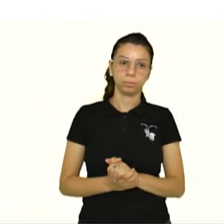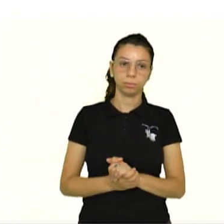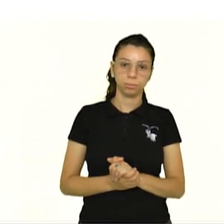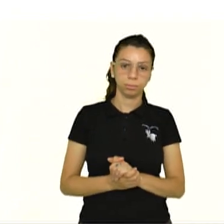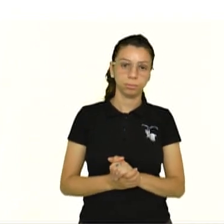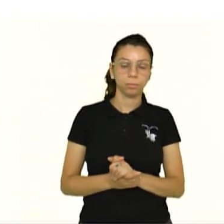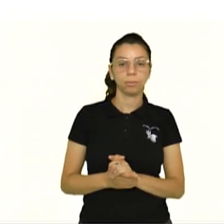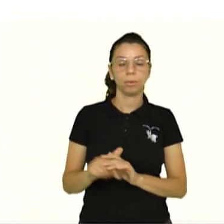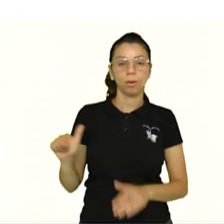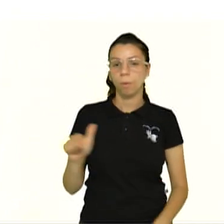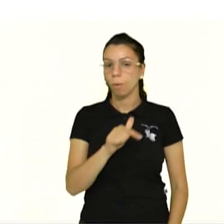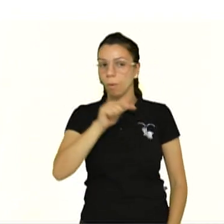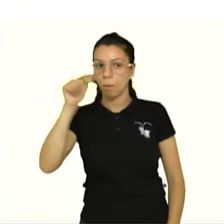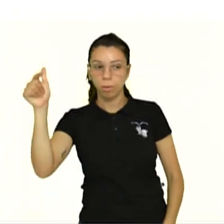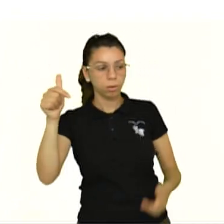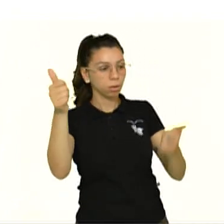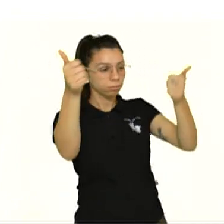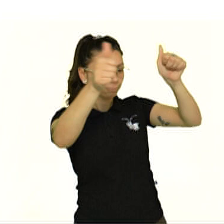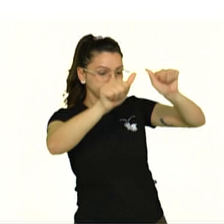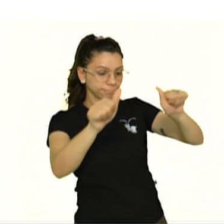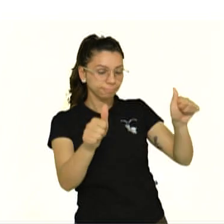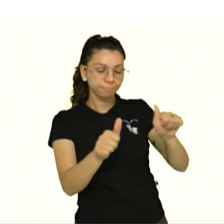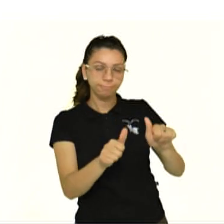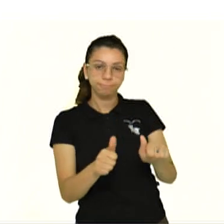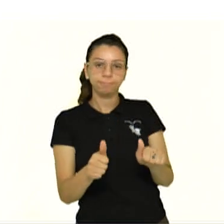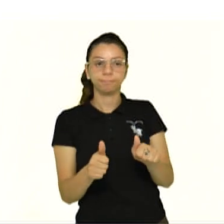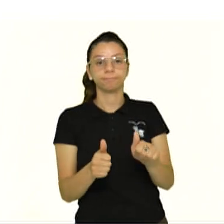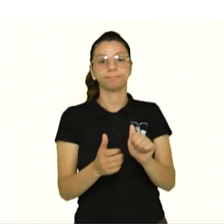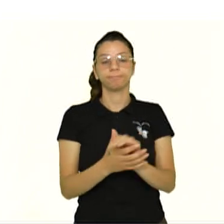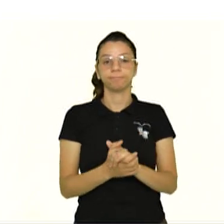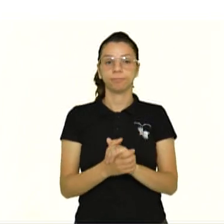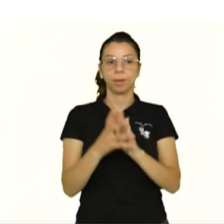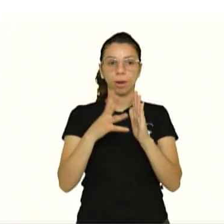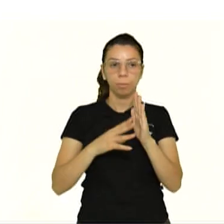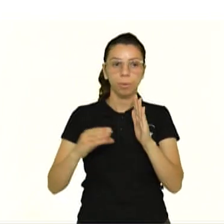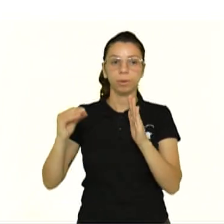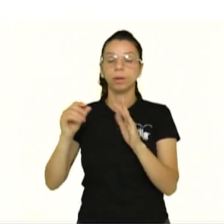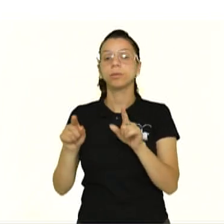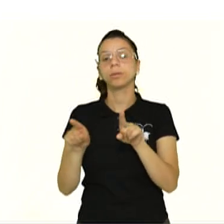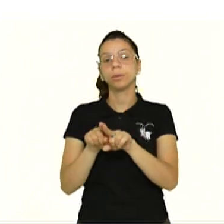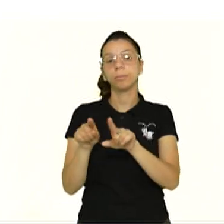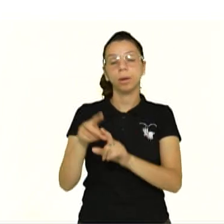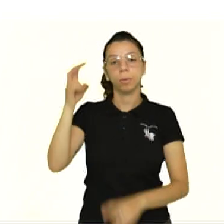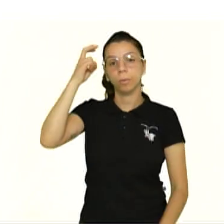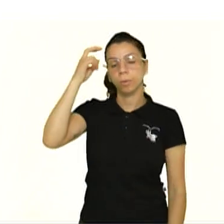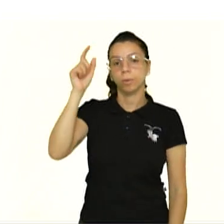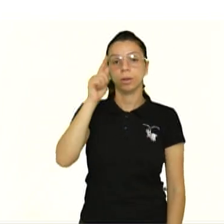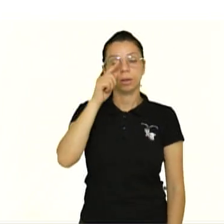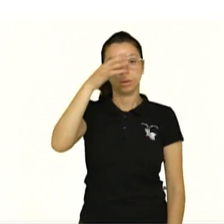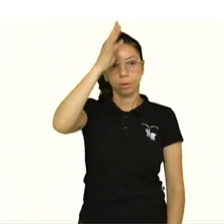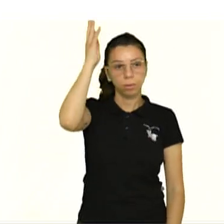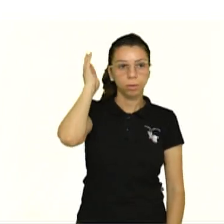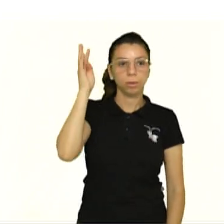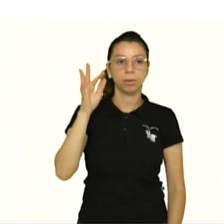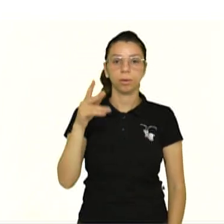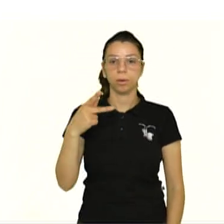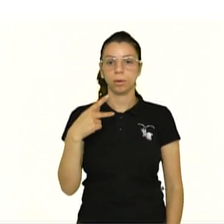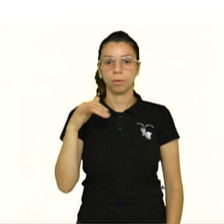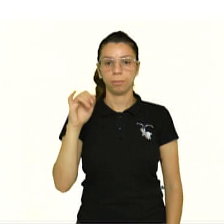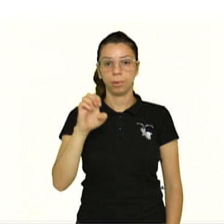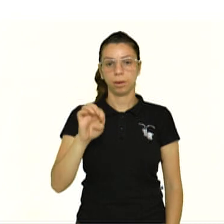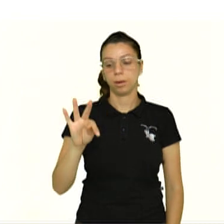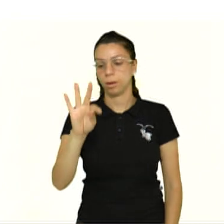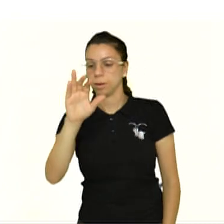Aqui, outra obra, inspirada ali na cultura greco-romana, que se chama Pietà.